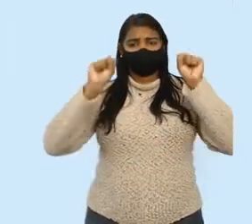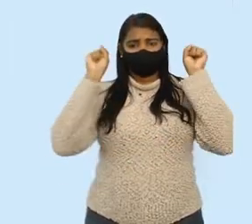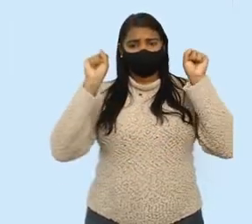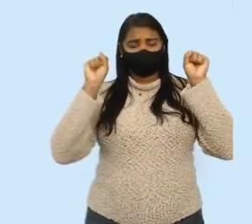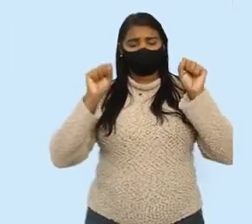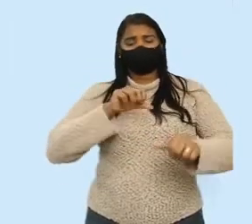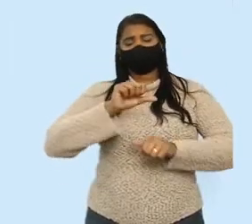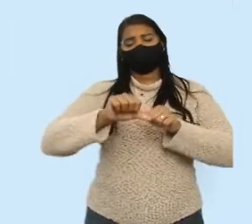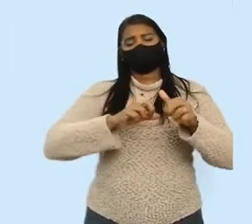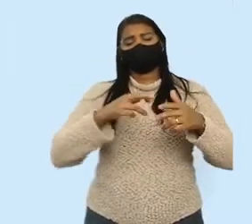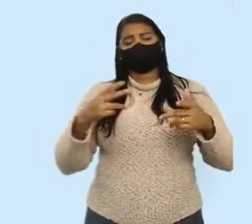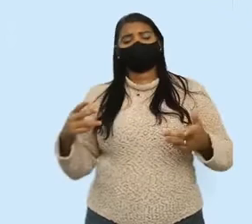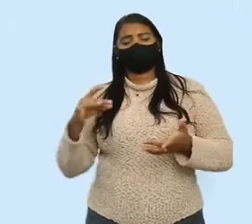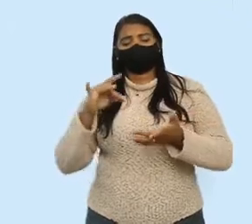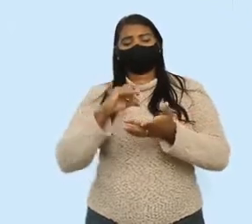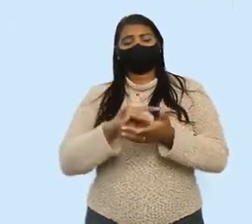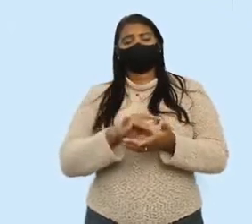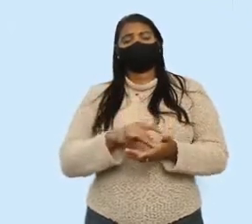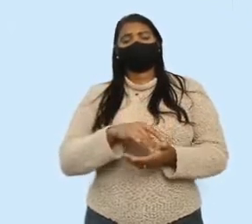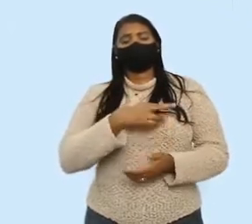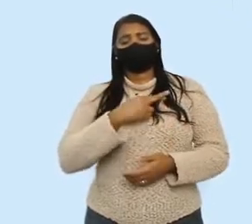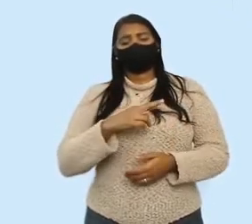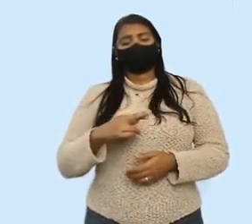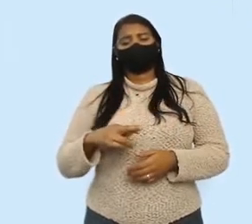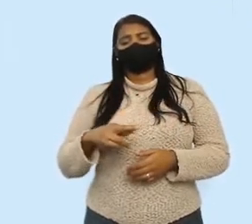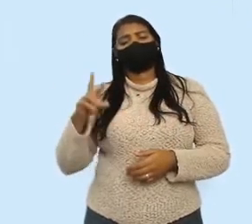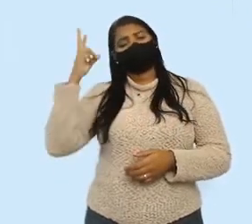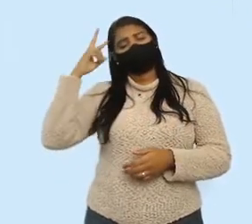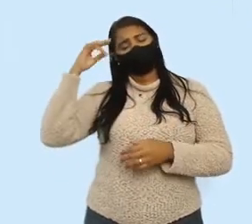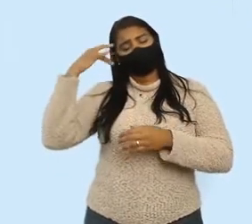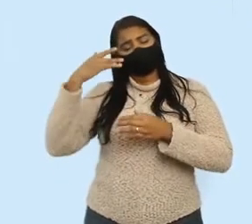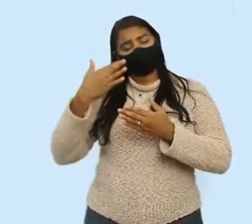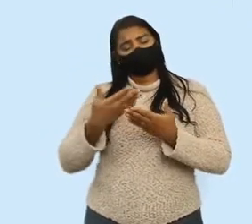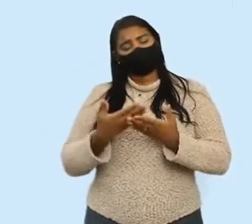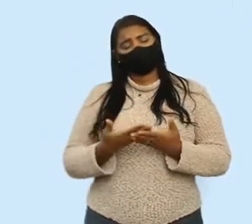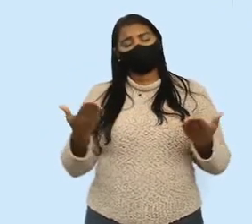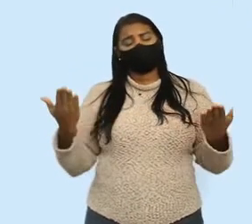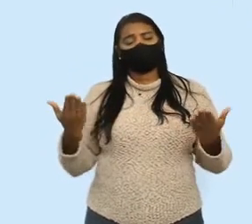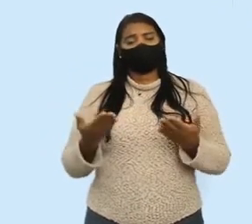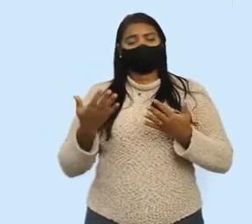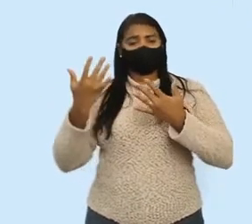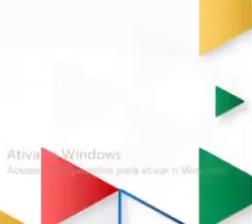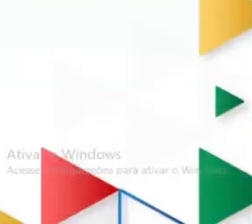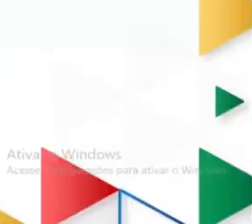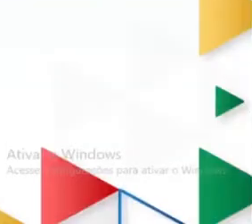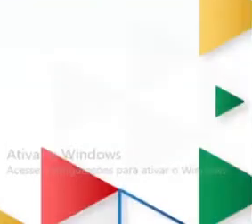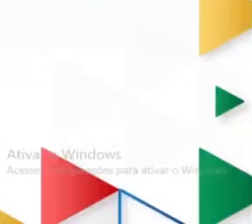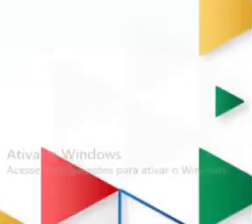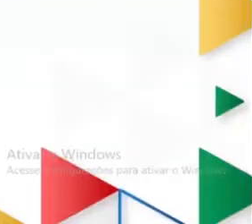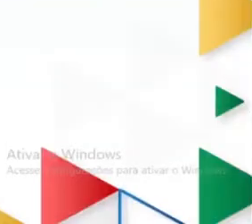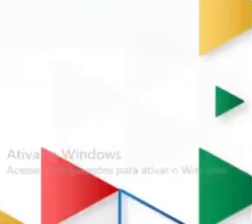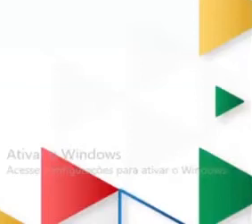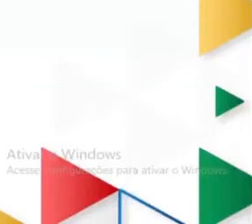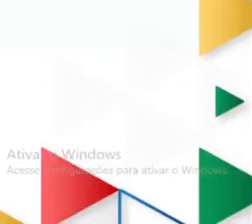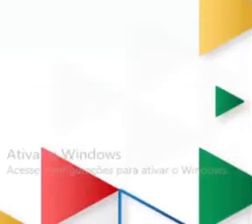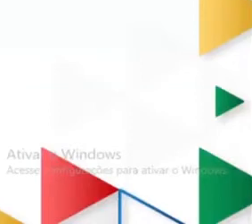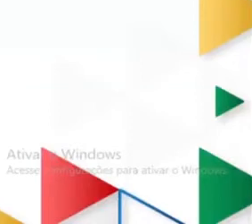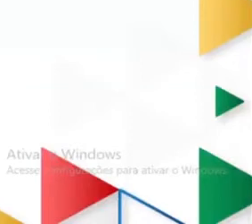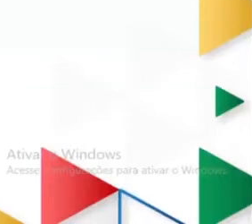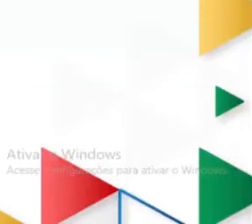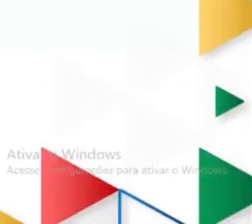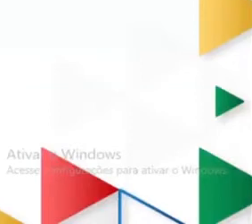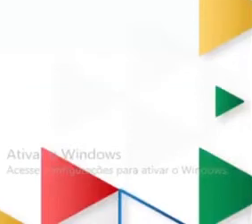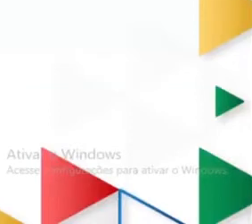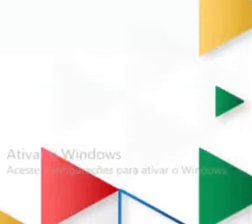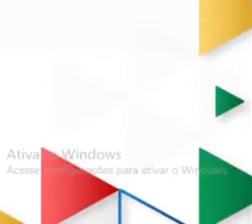vai mudando o seu sentido ao longo da história. E aí a gente vai entrar, né, principalmente quando chega a idade